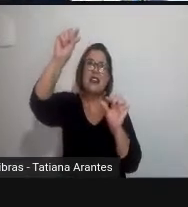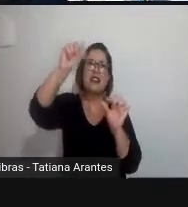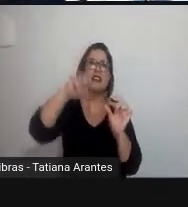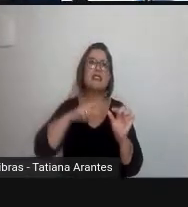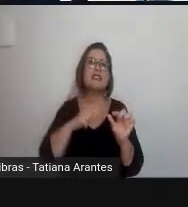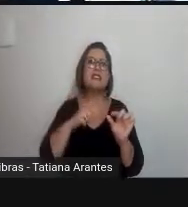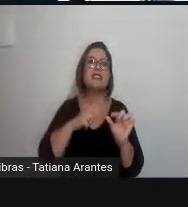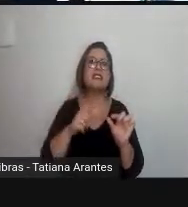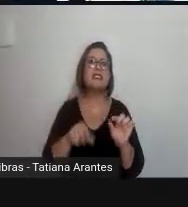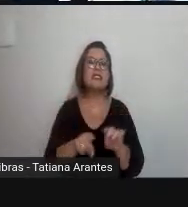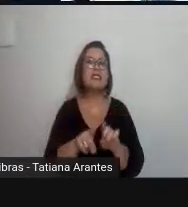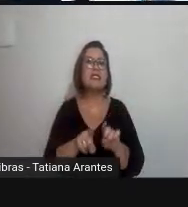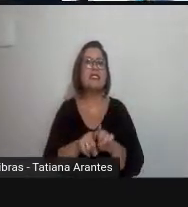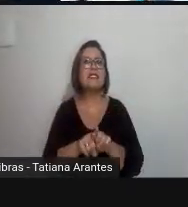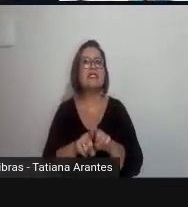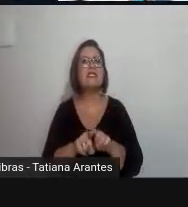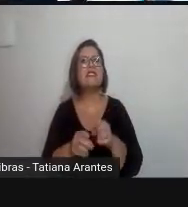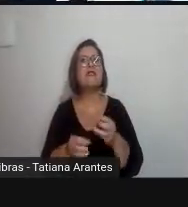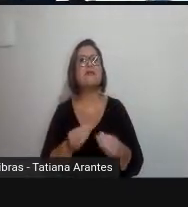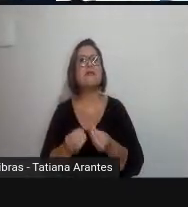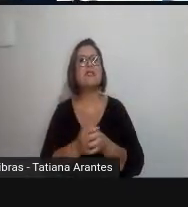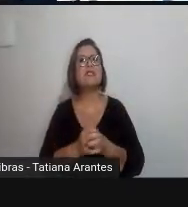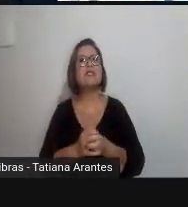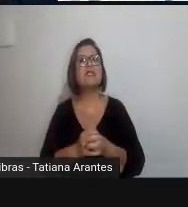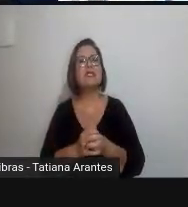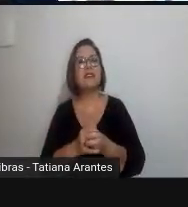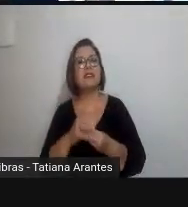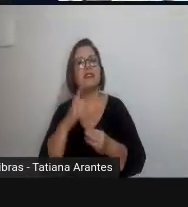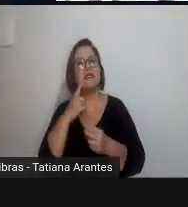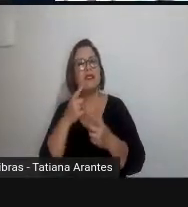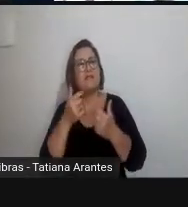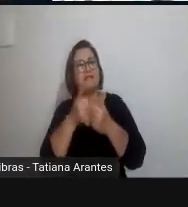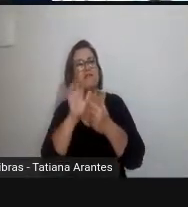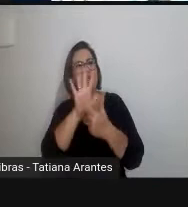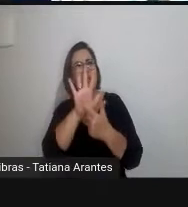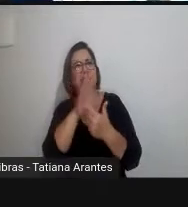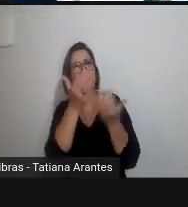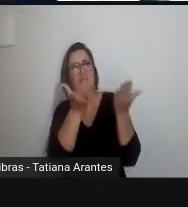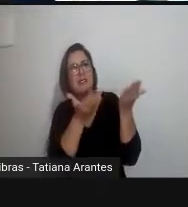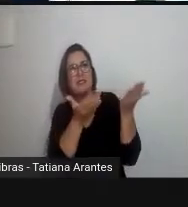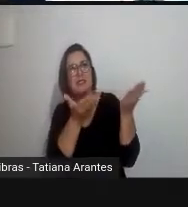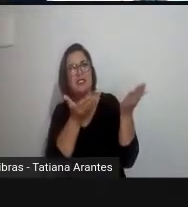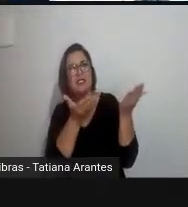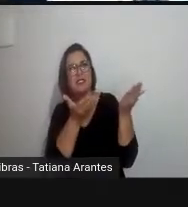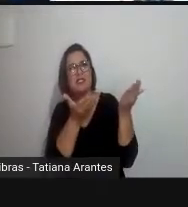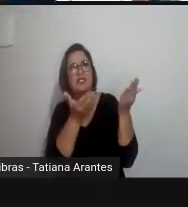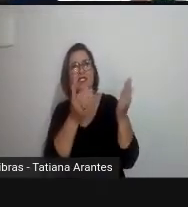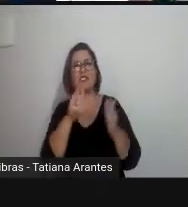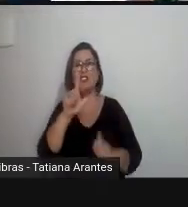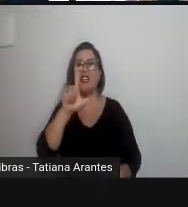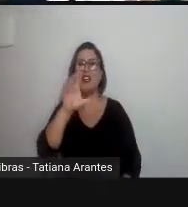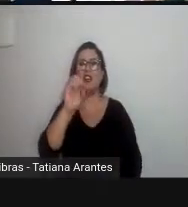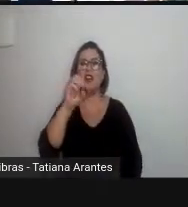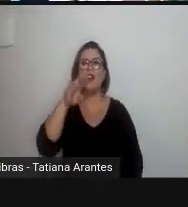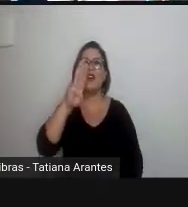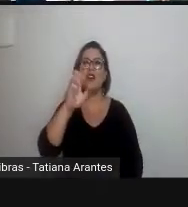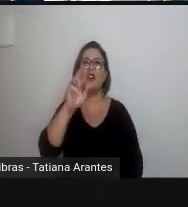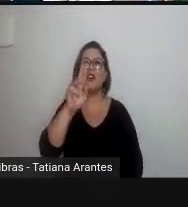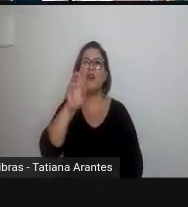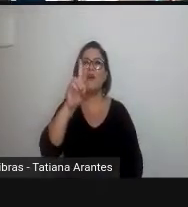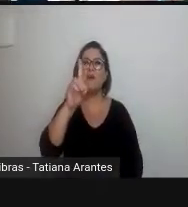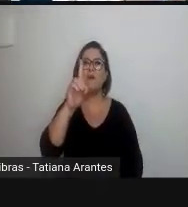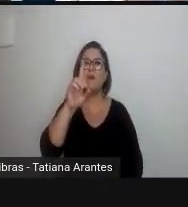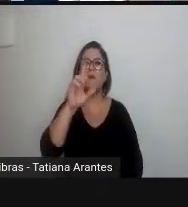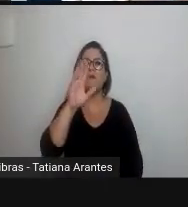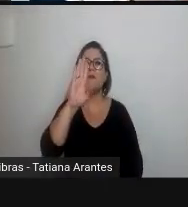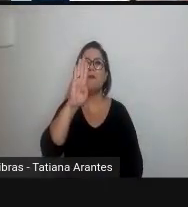curvas, né? Então, a gente tem uma curva aqui, mais ou menos nessa região da bacia, temos a curvatura